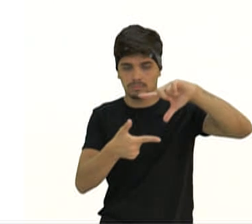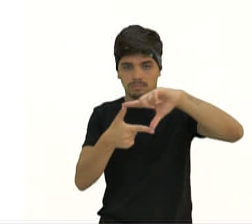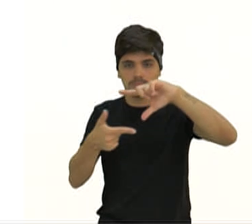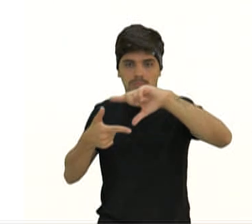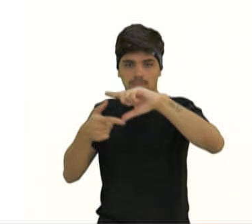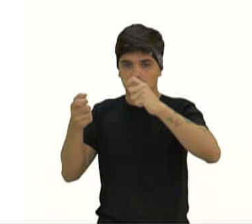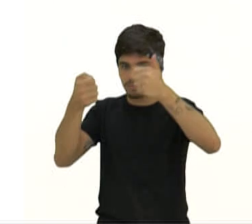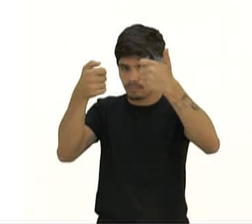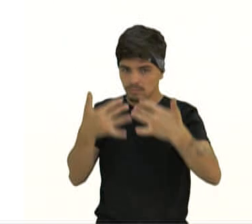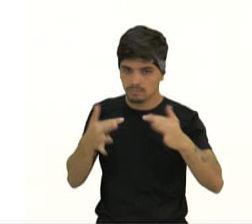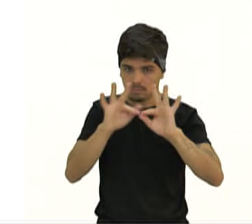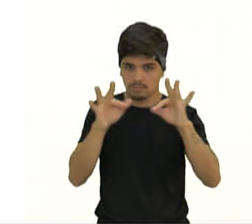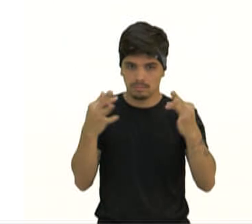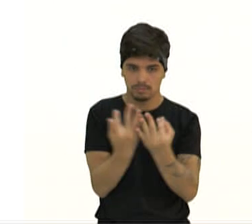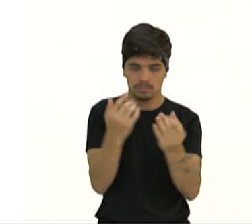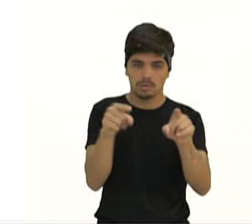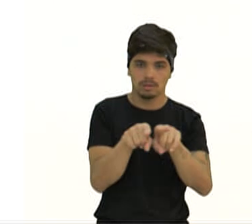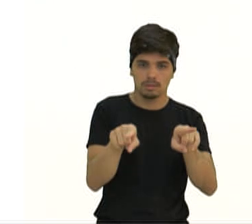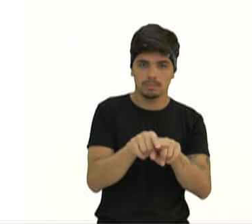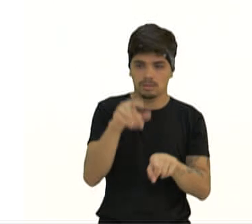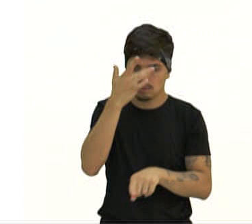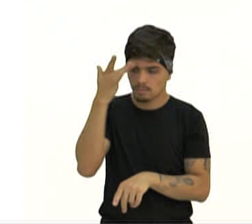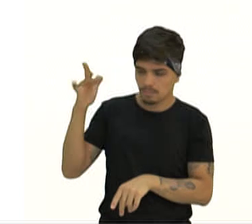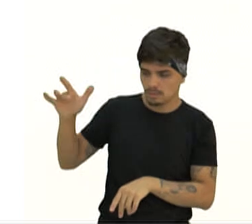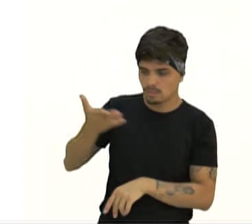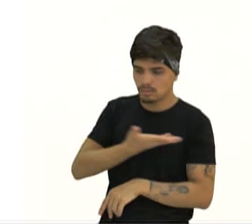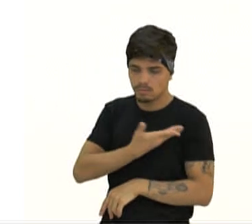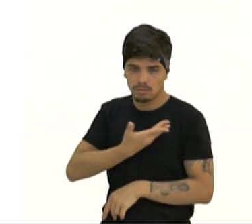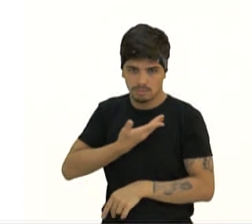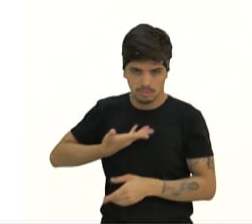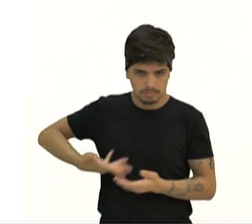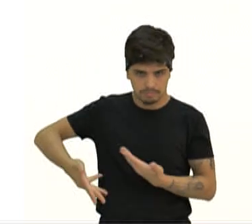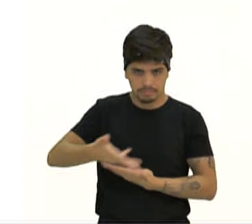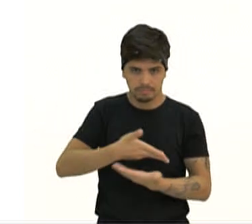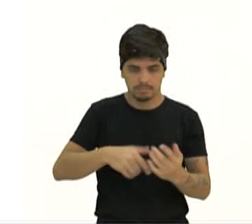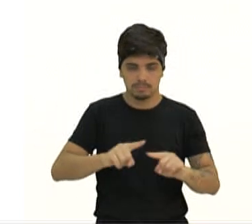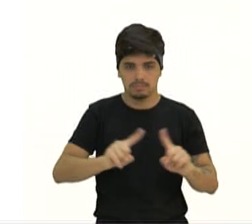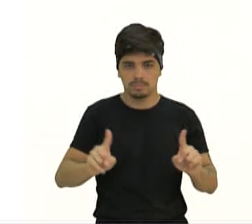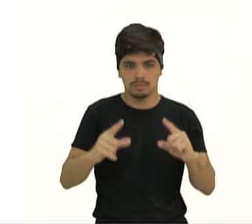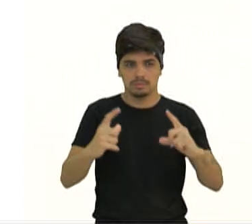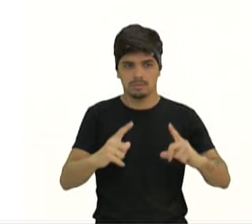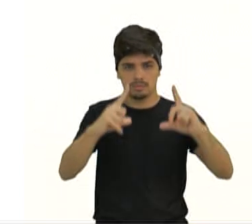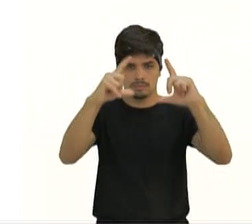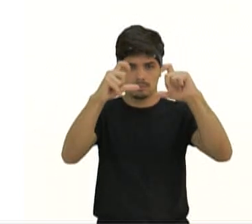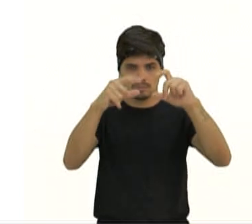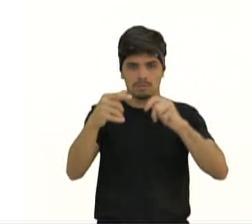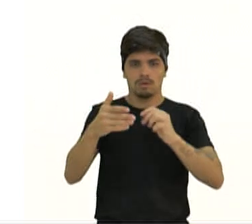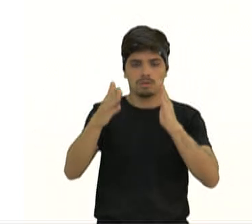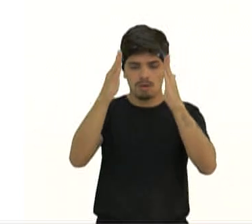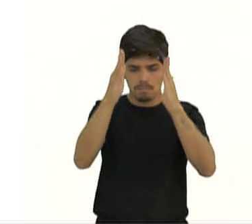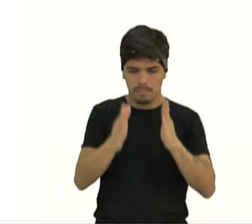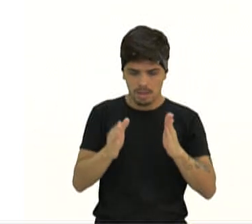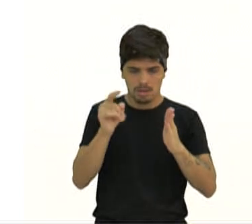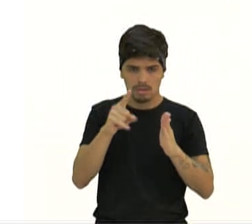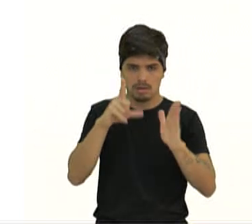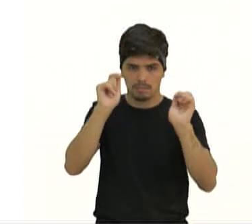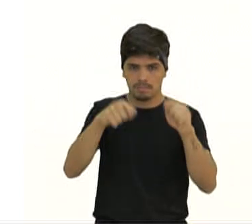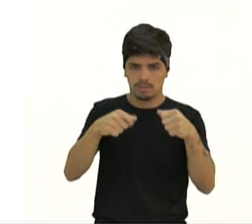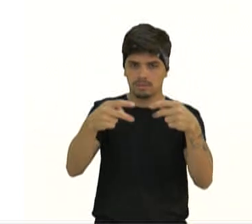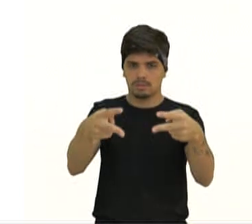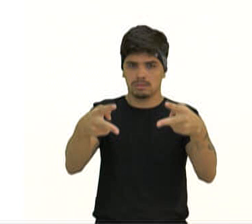falar da família das pessoas dos colegas etc essa O que tem no meio aqui a gente pode